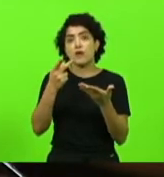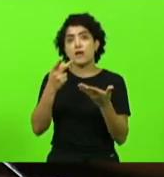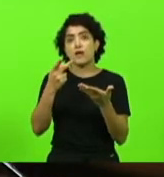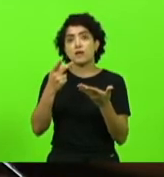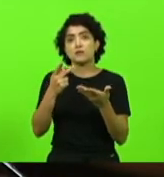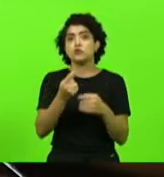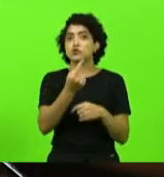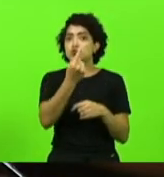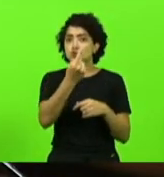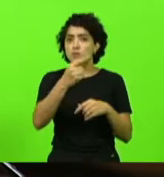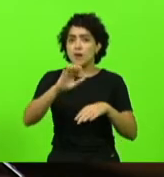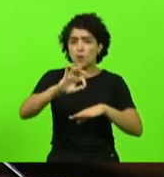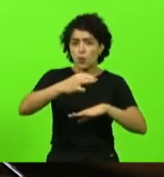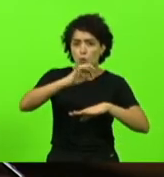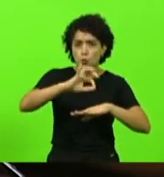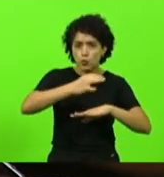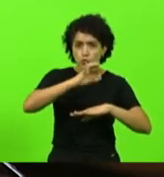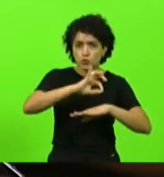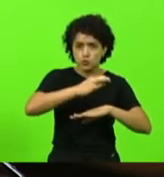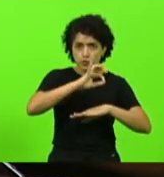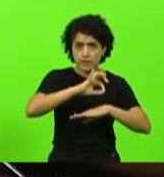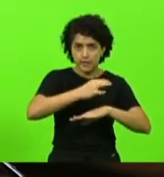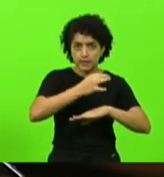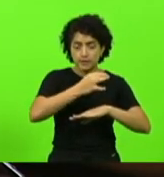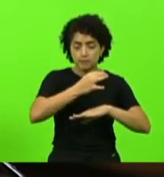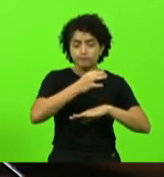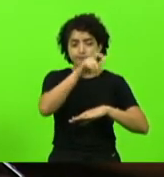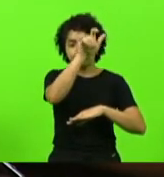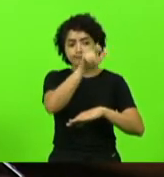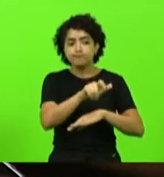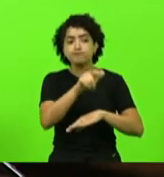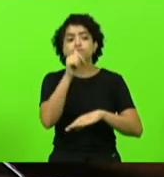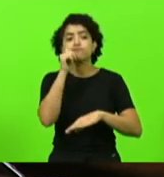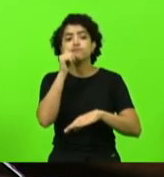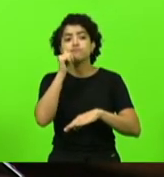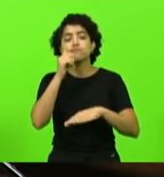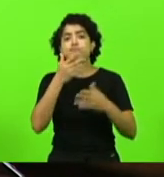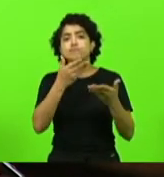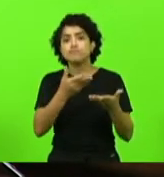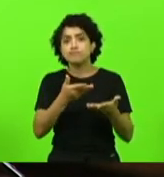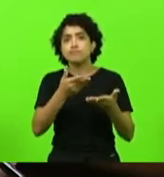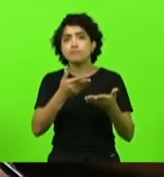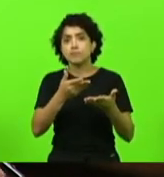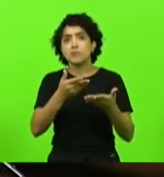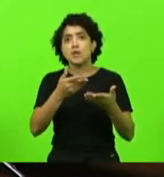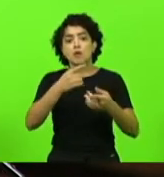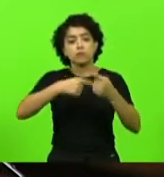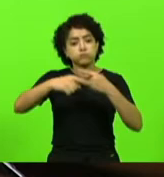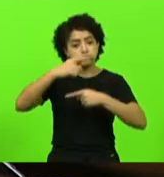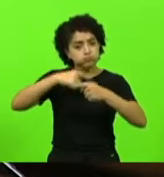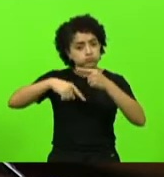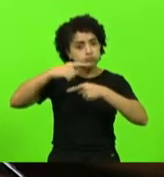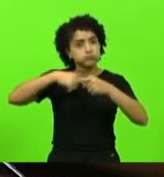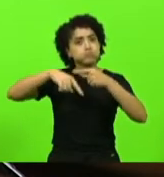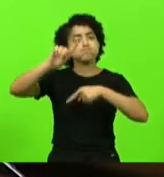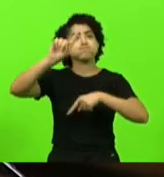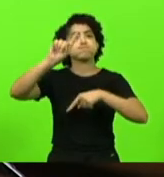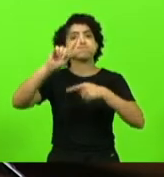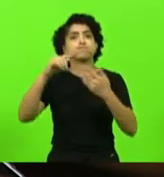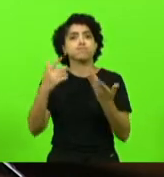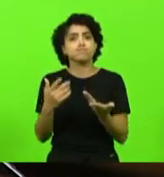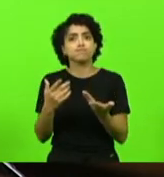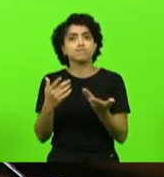costureira. Uma costureira que fez uma verdadeira revolução por um ato simples